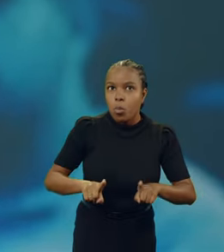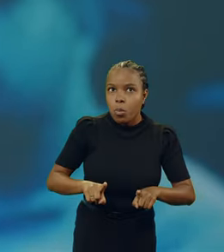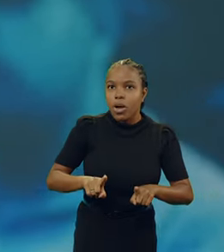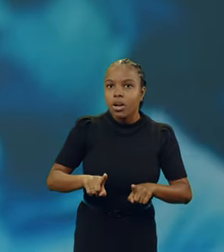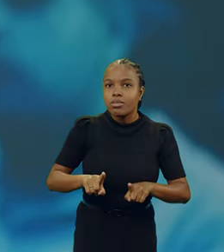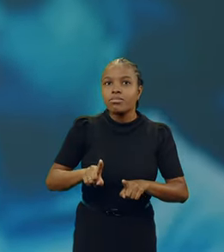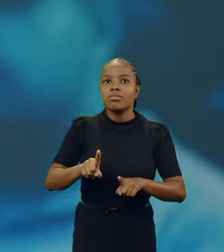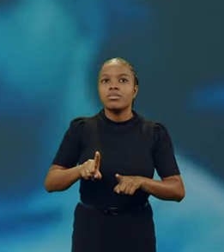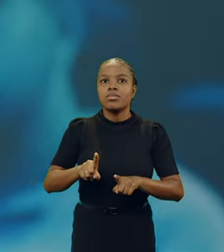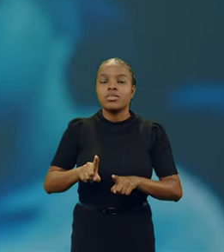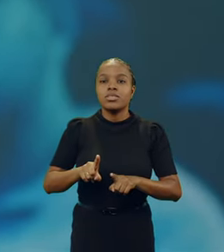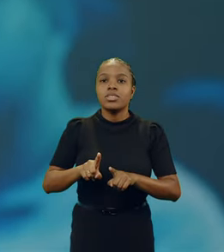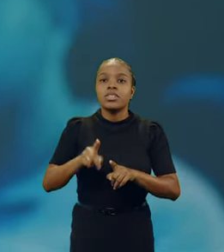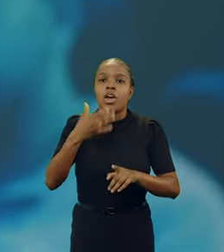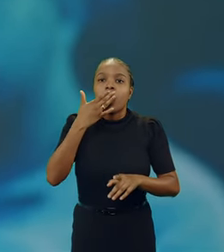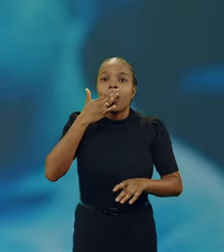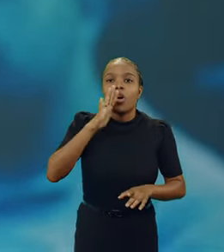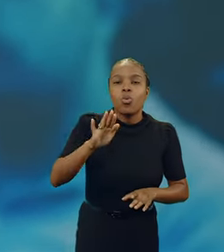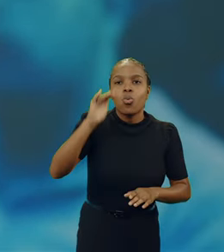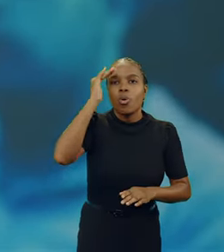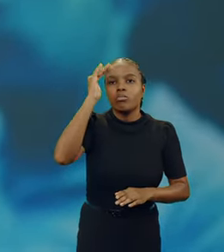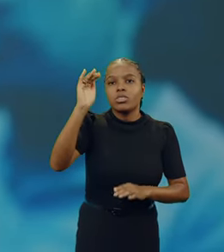de prioridade.